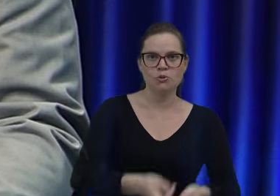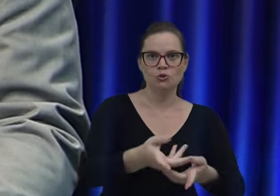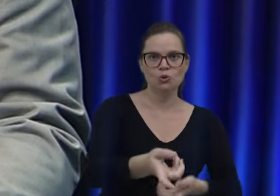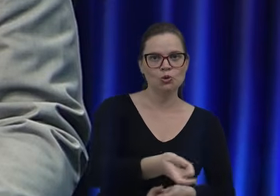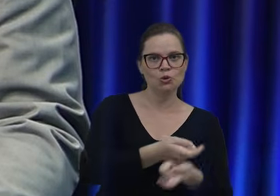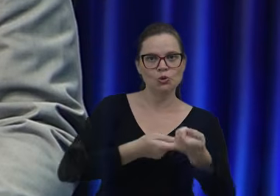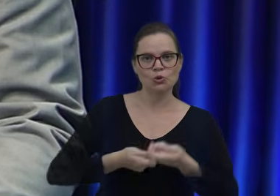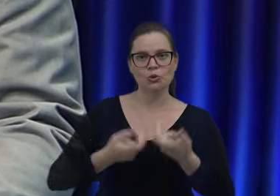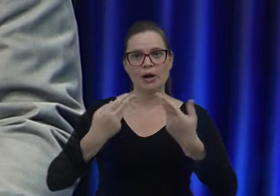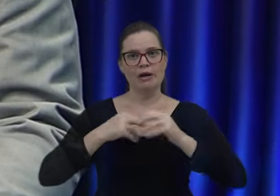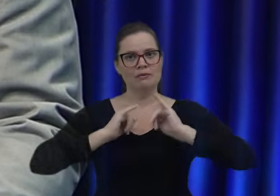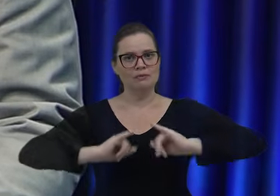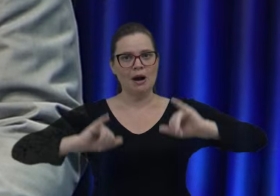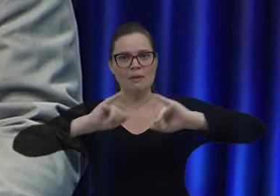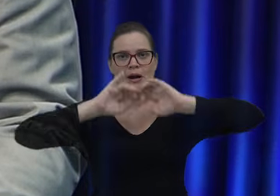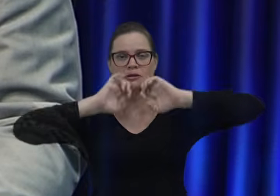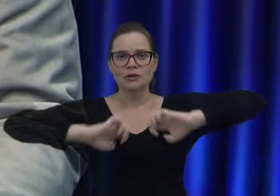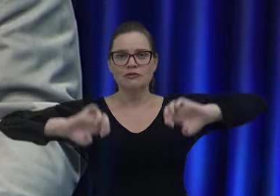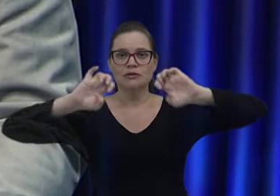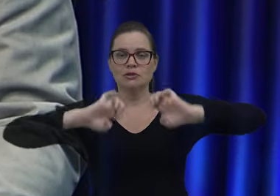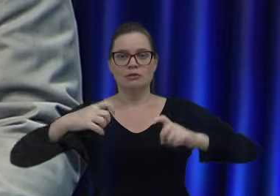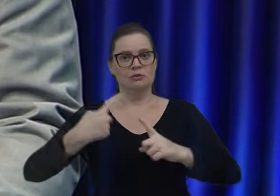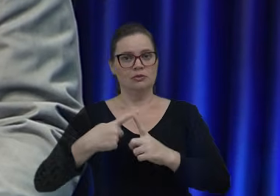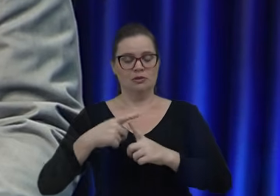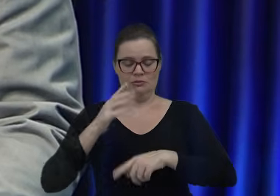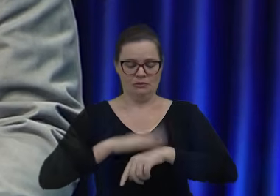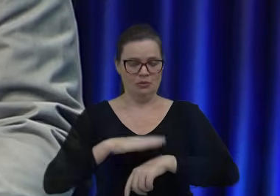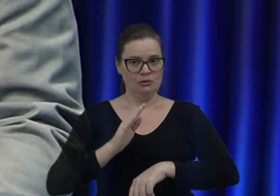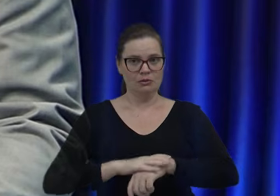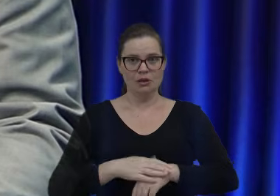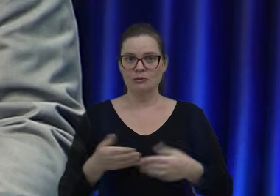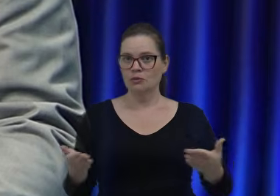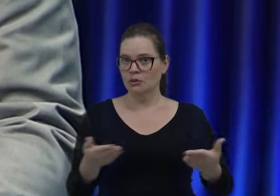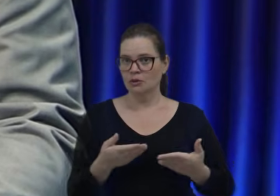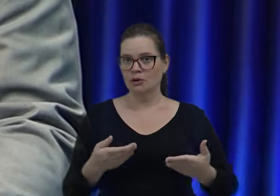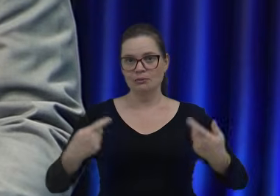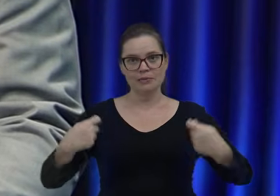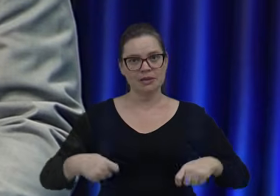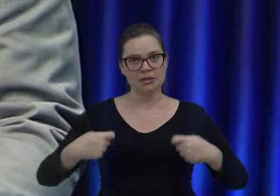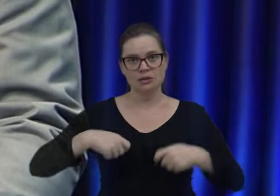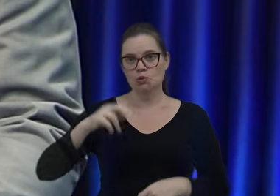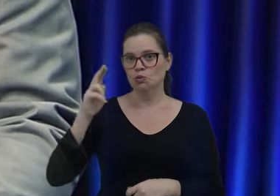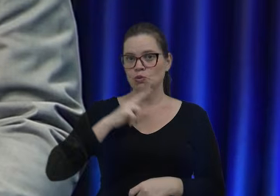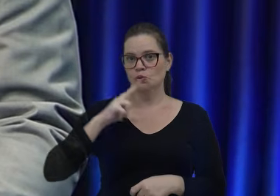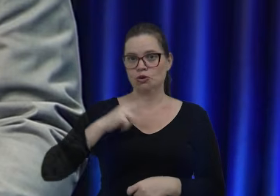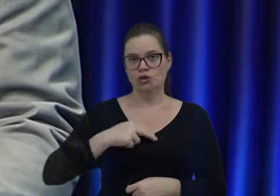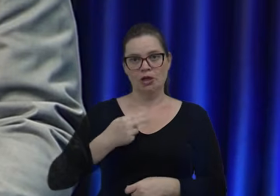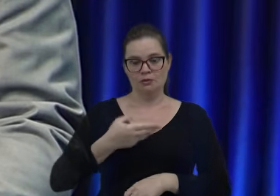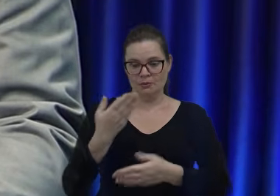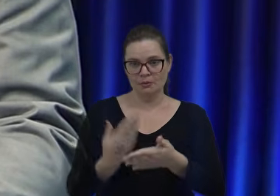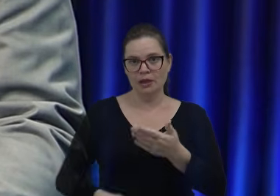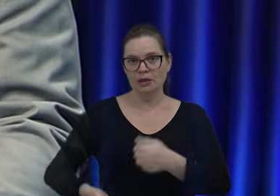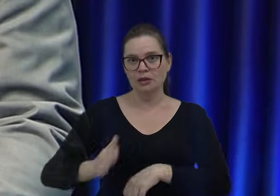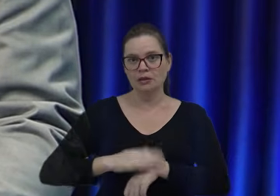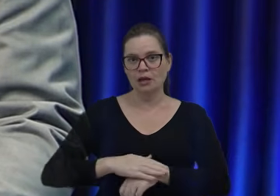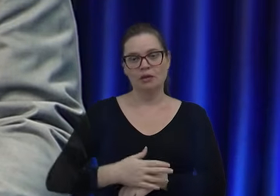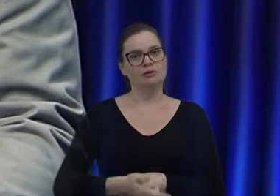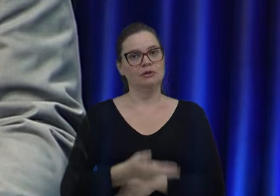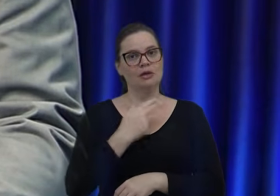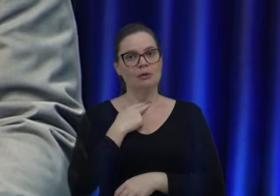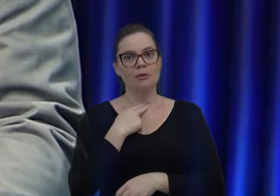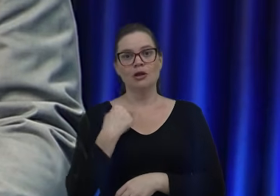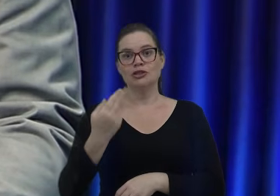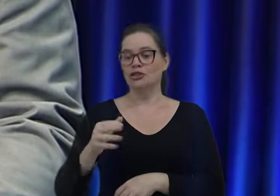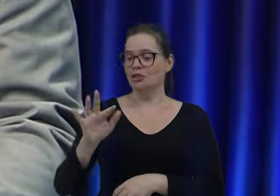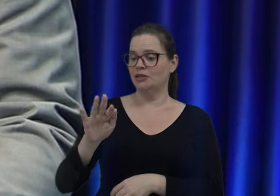é findo, não temos mais tempo a perder. E Filipe estava atento. Ele